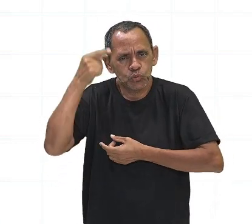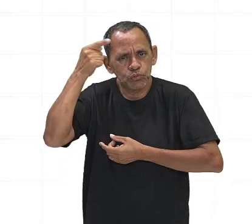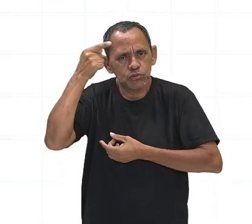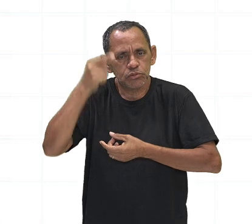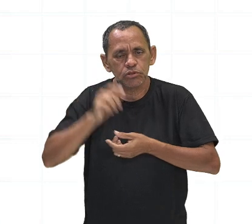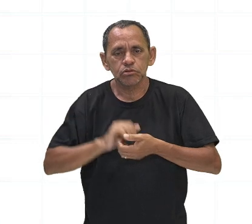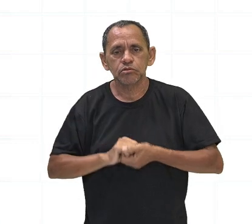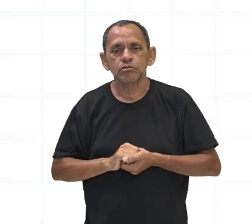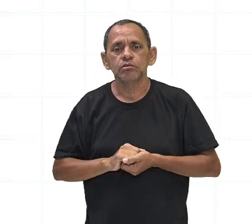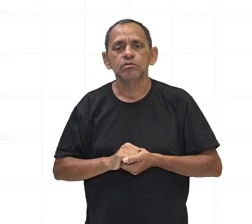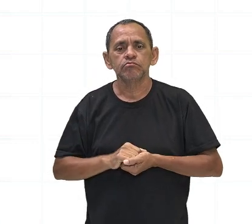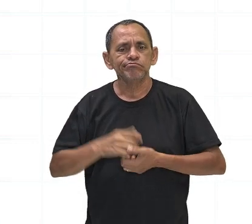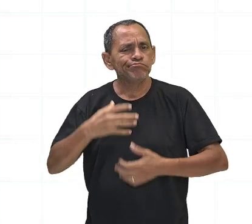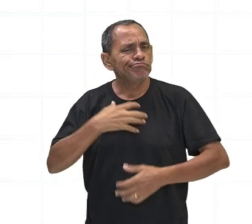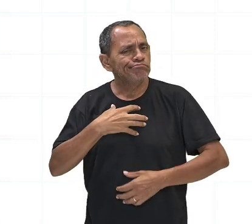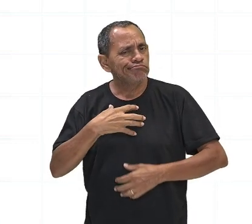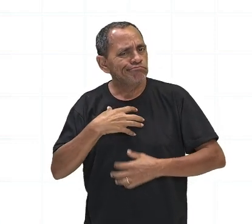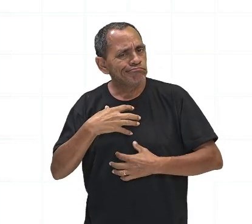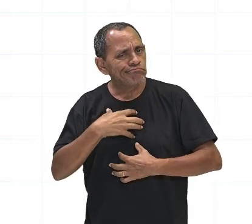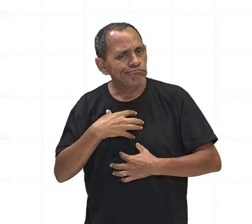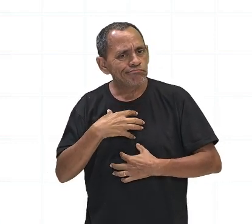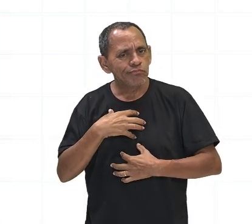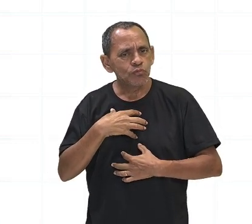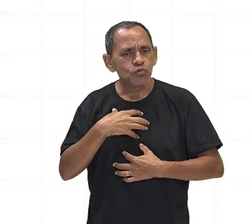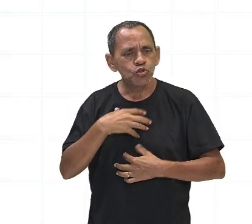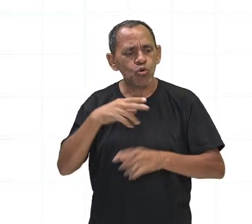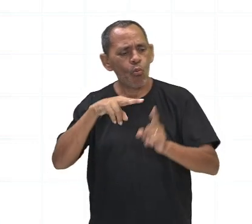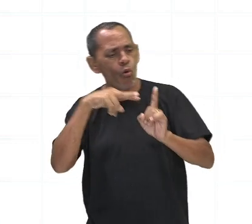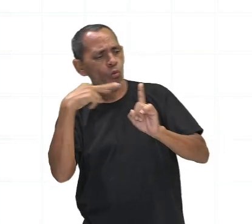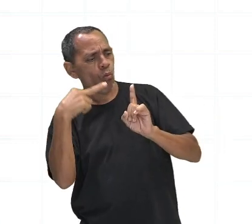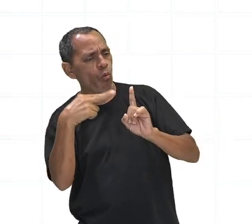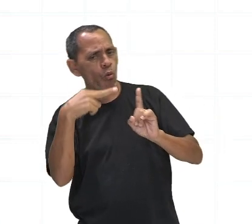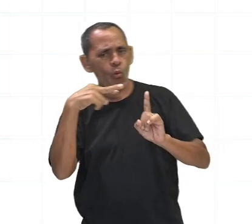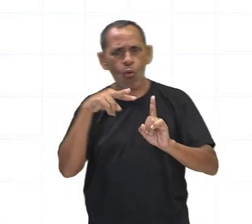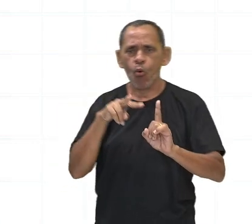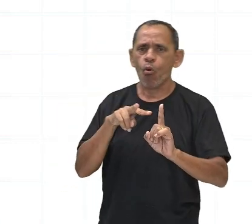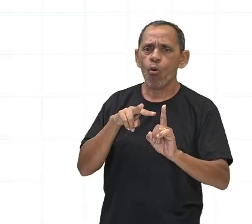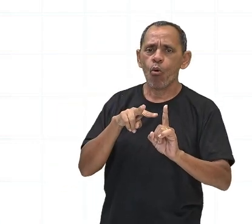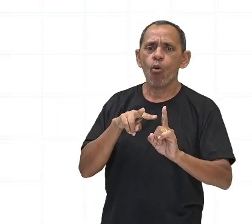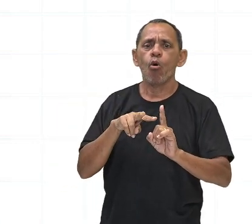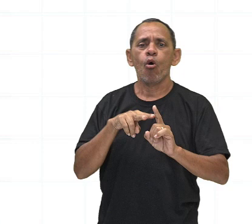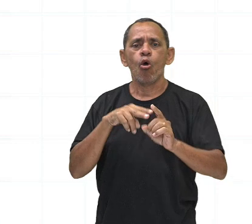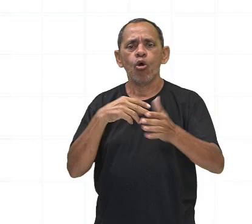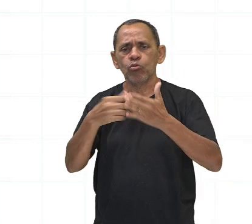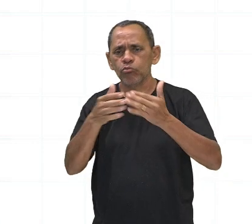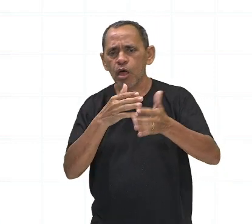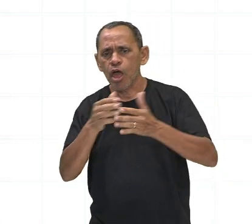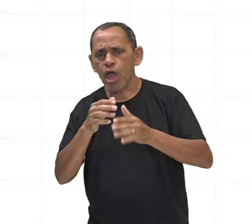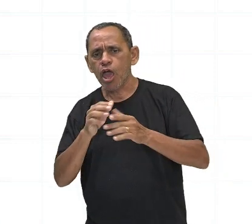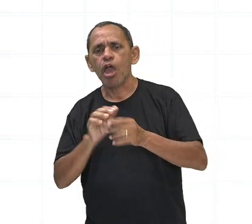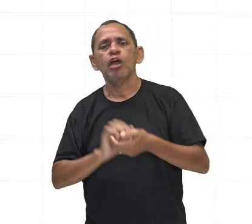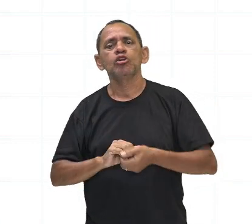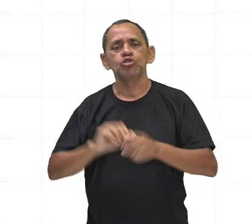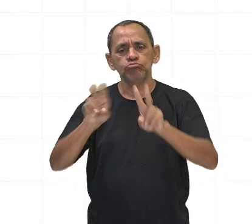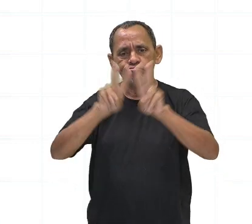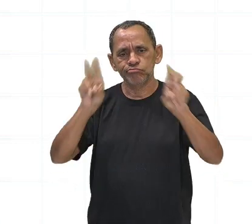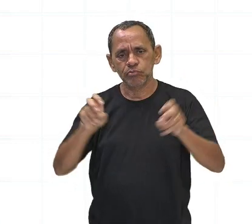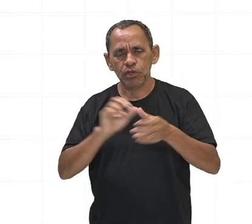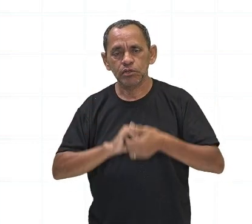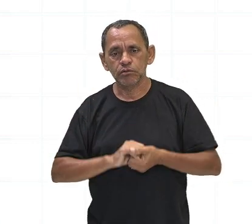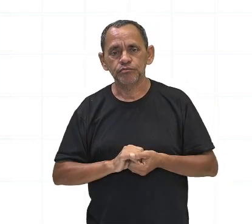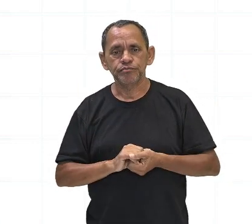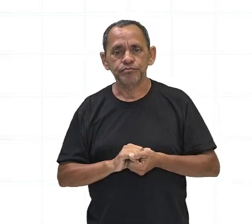Ou sentimentos, ou ponto de vista sobre um determinado assunto. Quando você emite uma opinião,